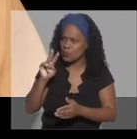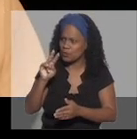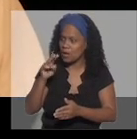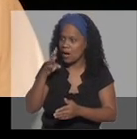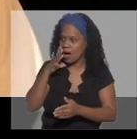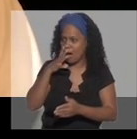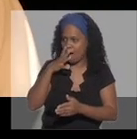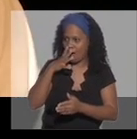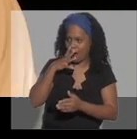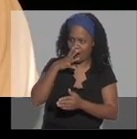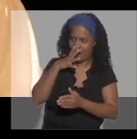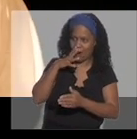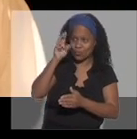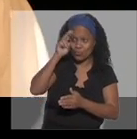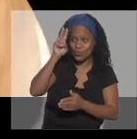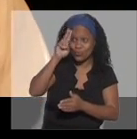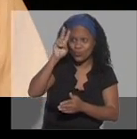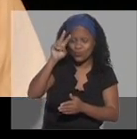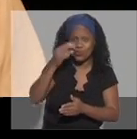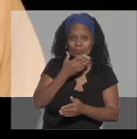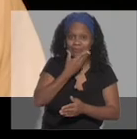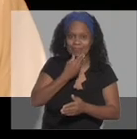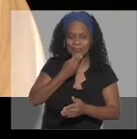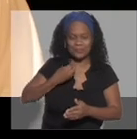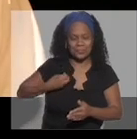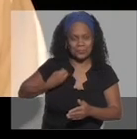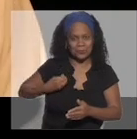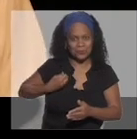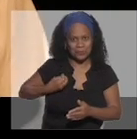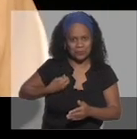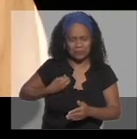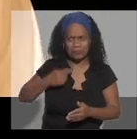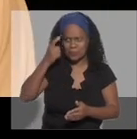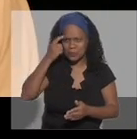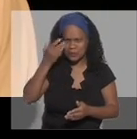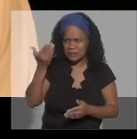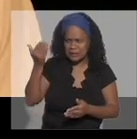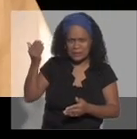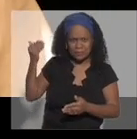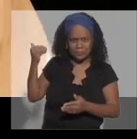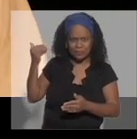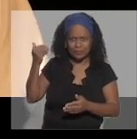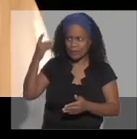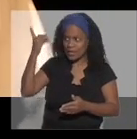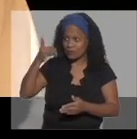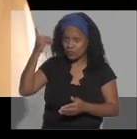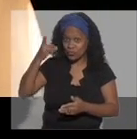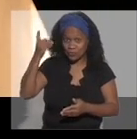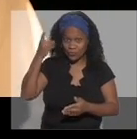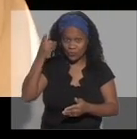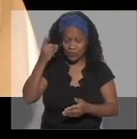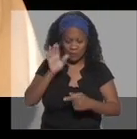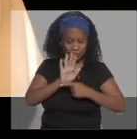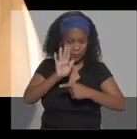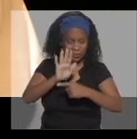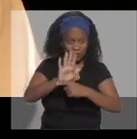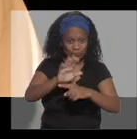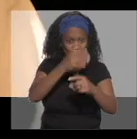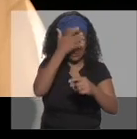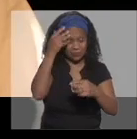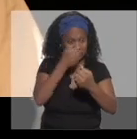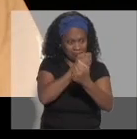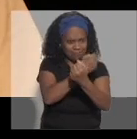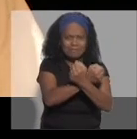impressionado com a história desse homem com a quem tudo aquilo que ele havia feito imagina naquela época advogar a favor de escravos